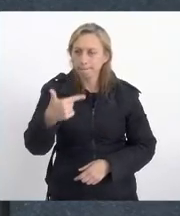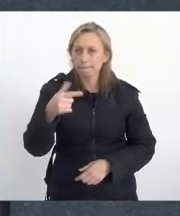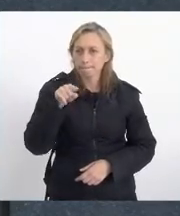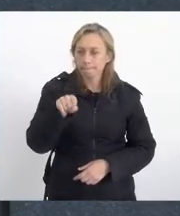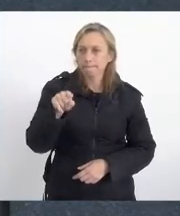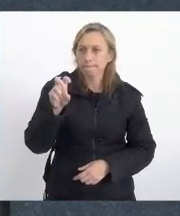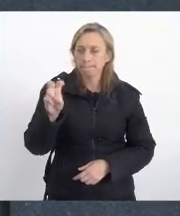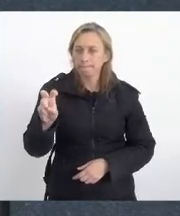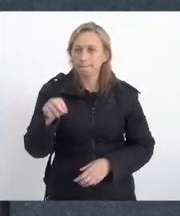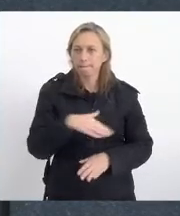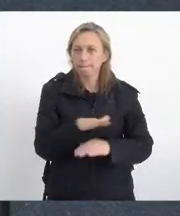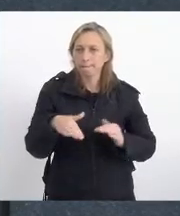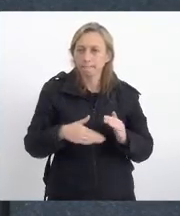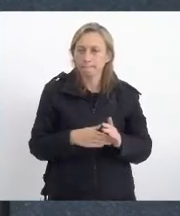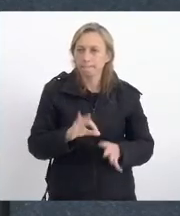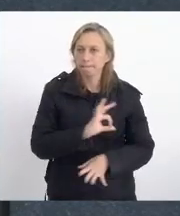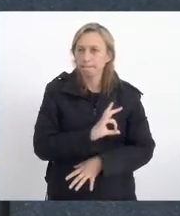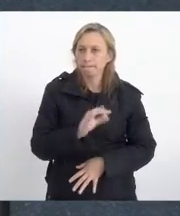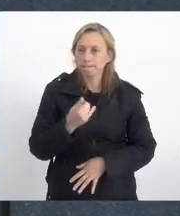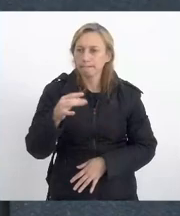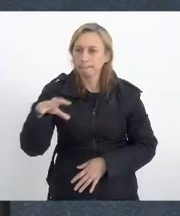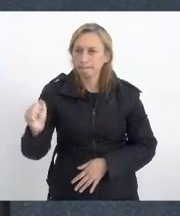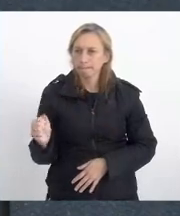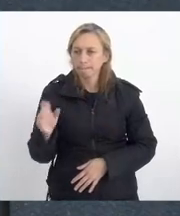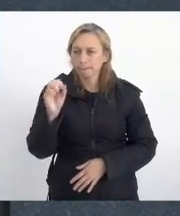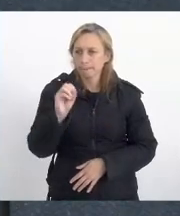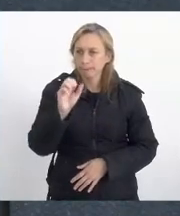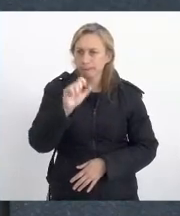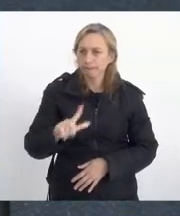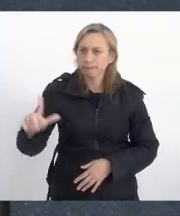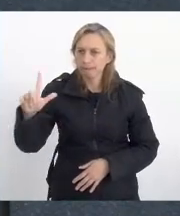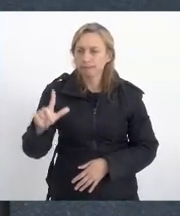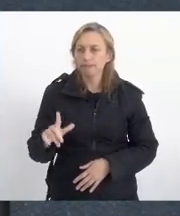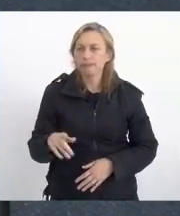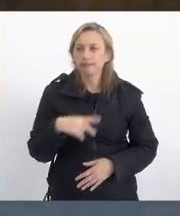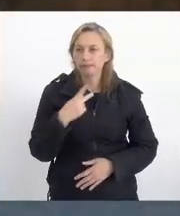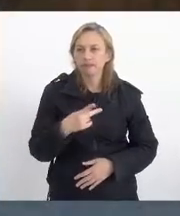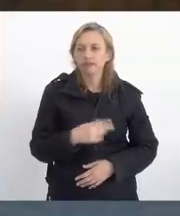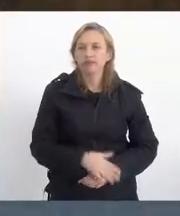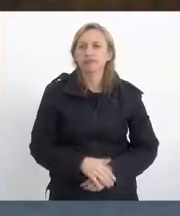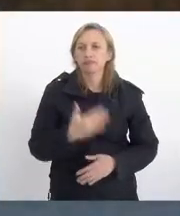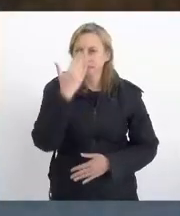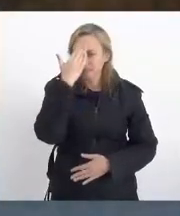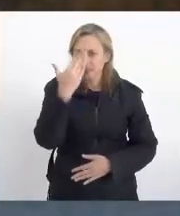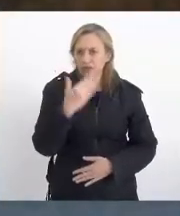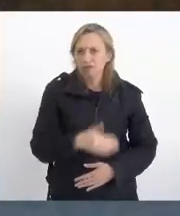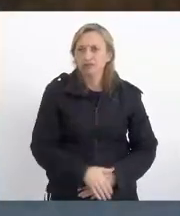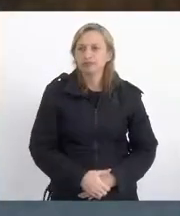os oficiais e praças. E nesse sentido, enalteço aqui essa colocação. Obrigado.